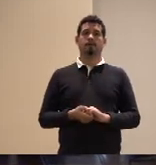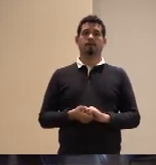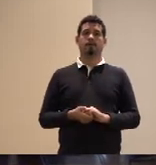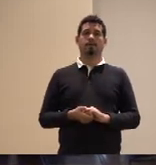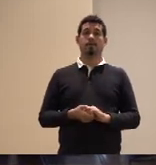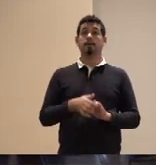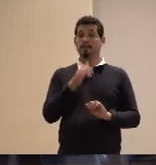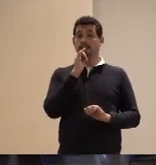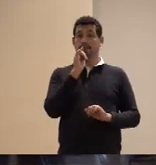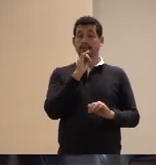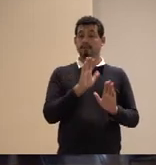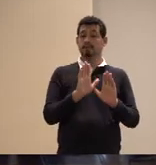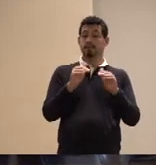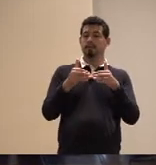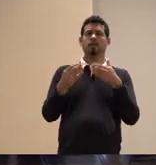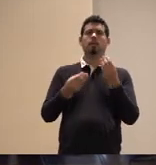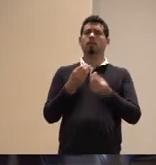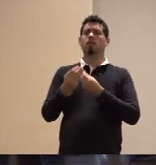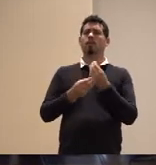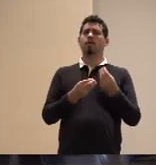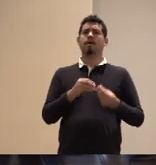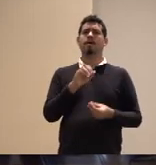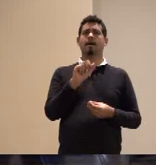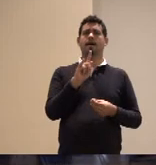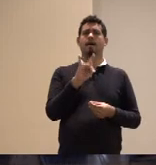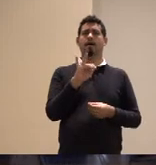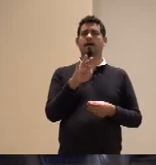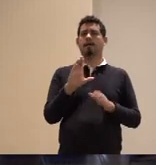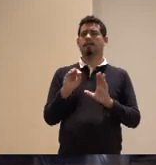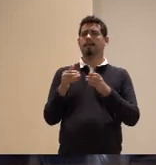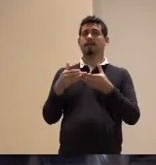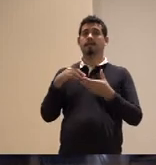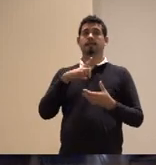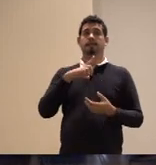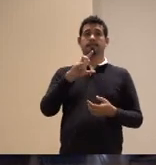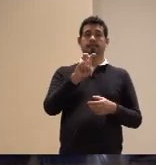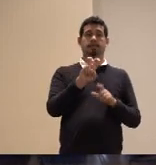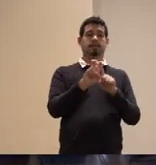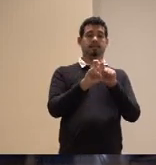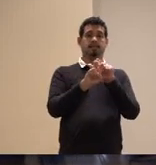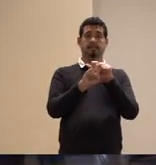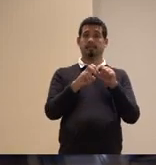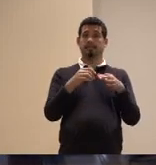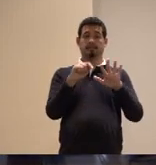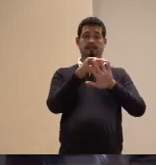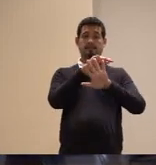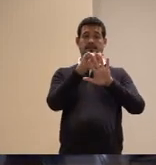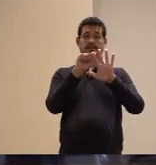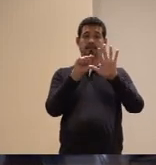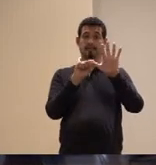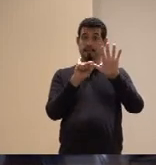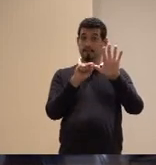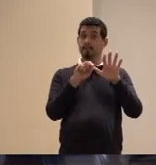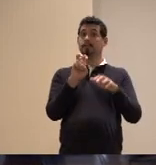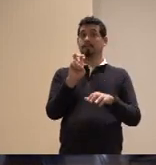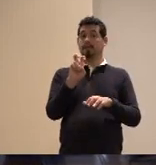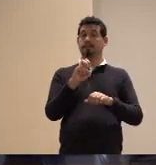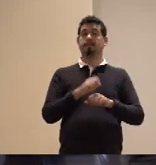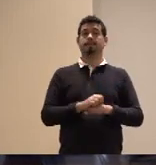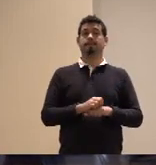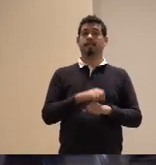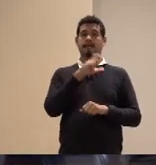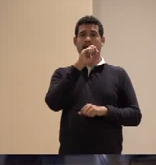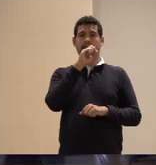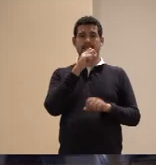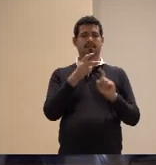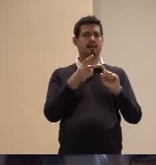Uhum. O abrigo funciona, então, assim, ó. Nós somos os 5 municípios da comarca. Capinzal, Ouro, Lacerdópolis,